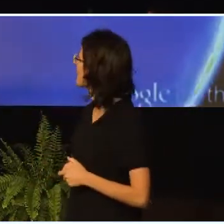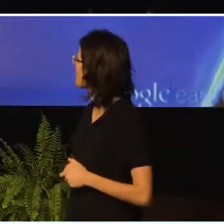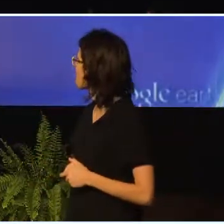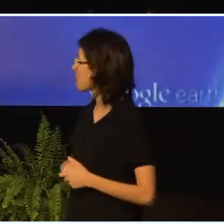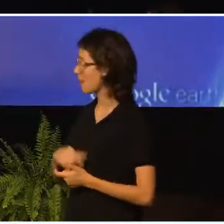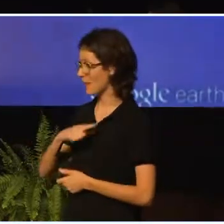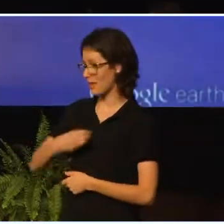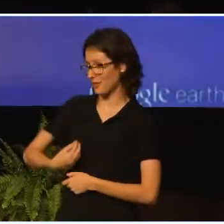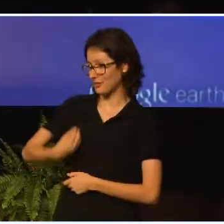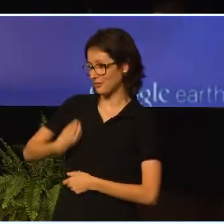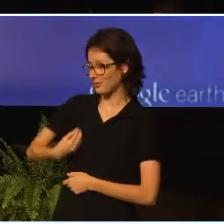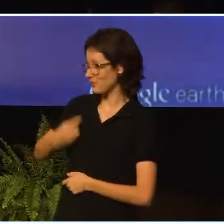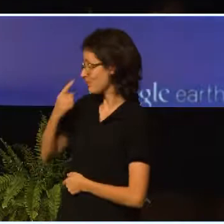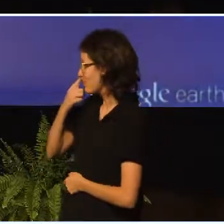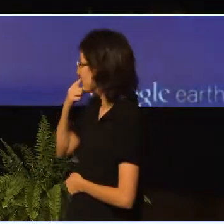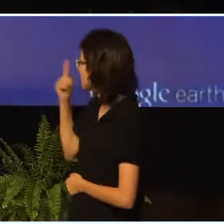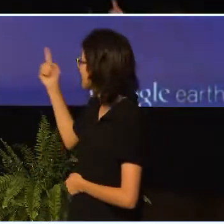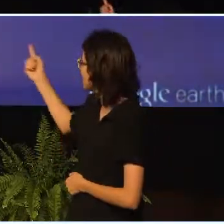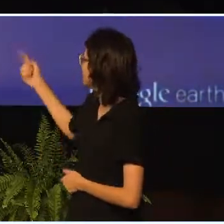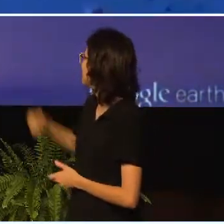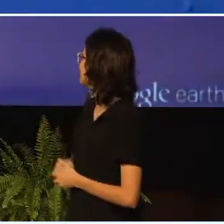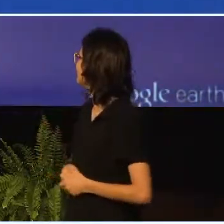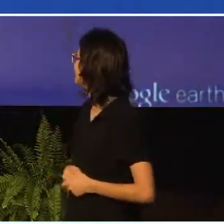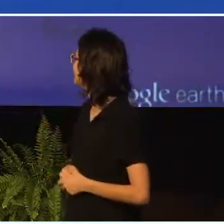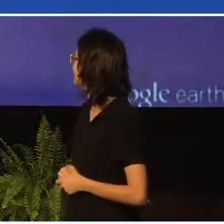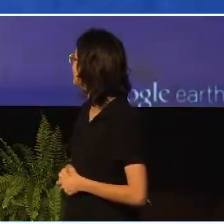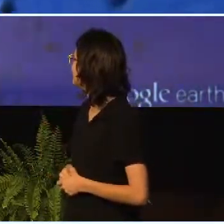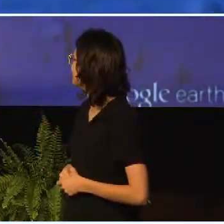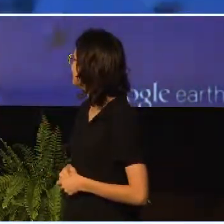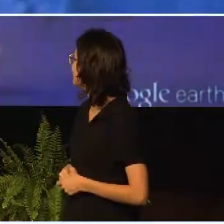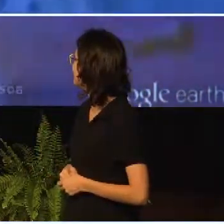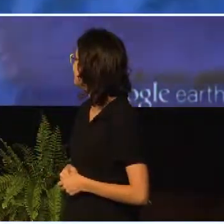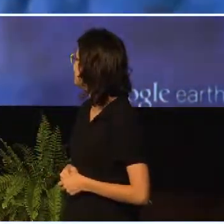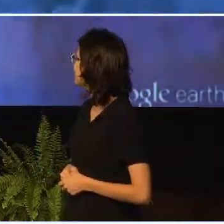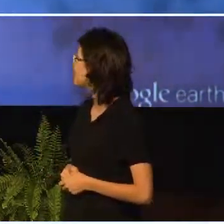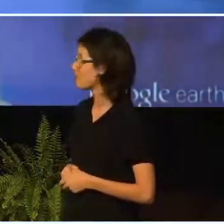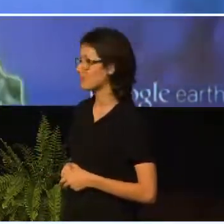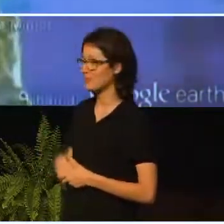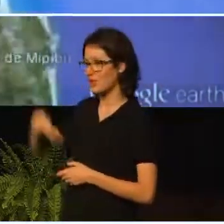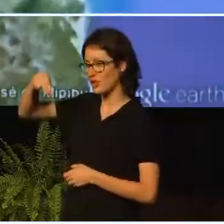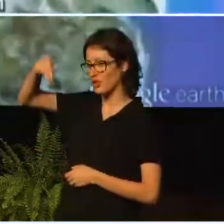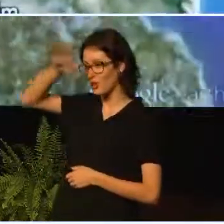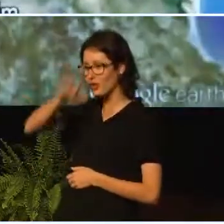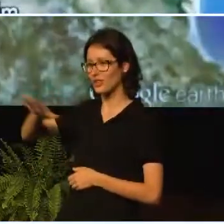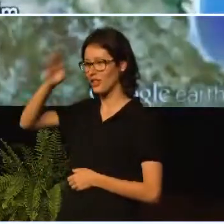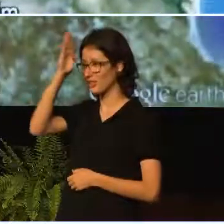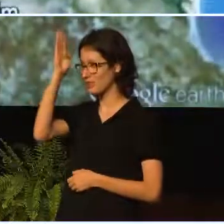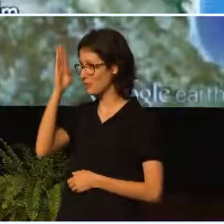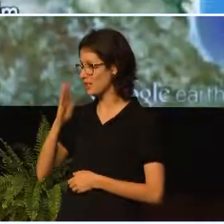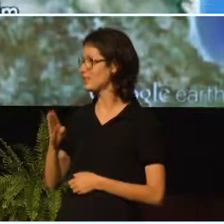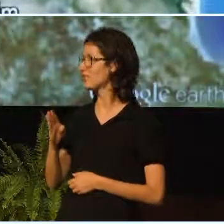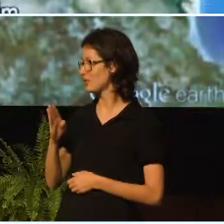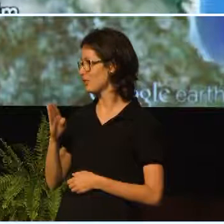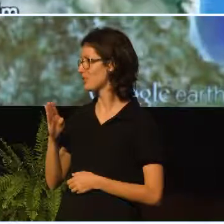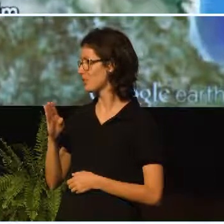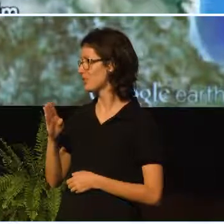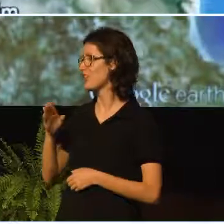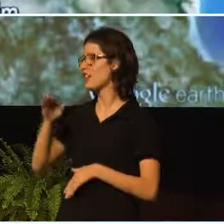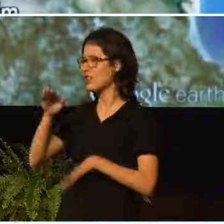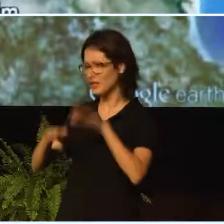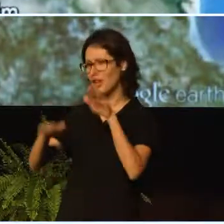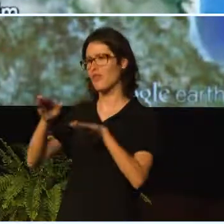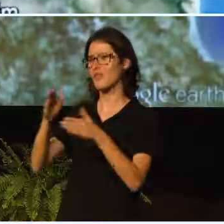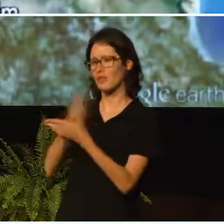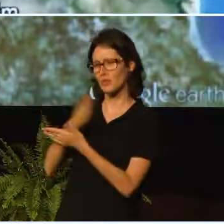Está aqui, Rio Grande do Norte, Nordeste do Brasil. Talvez já tenham